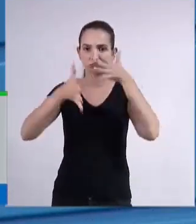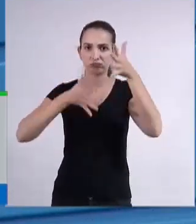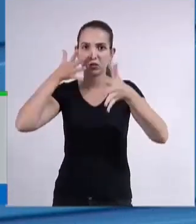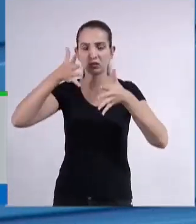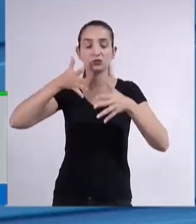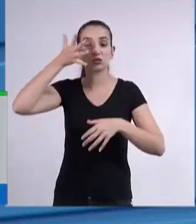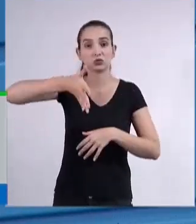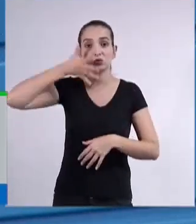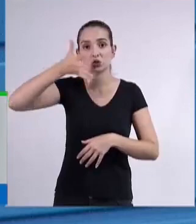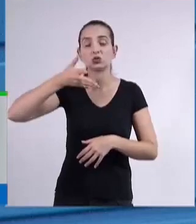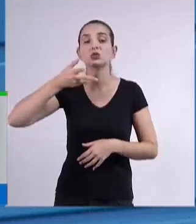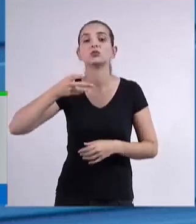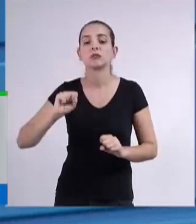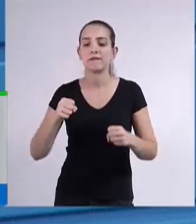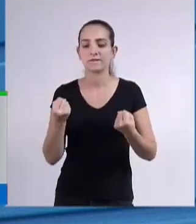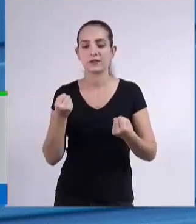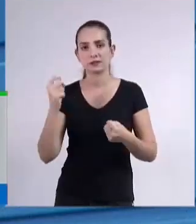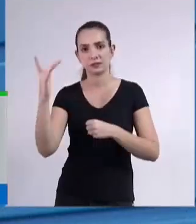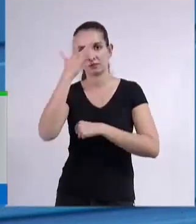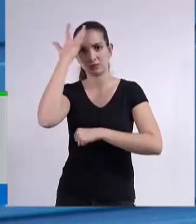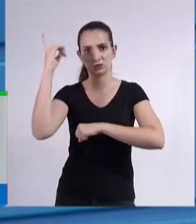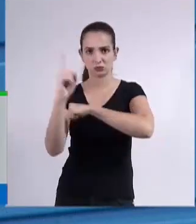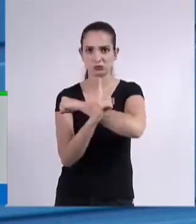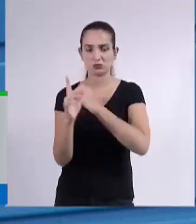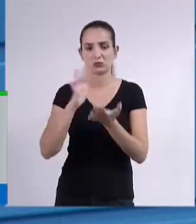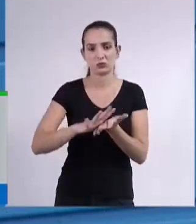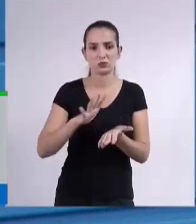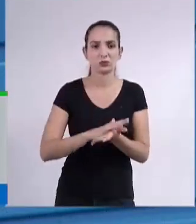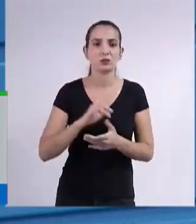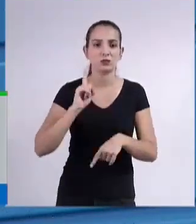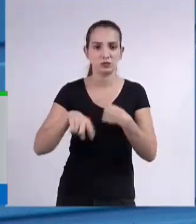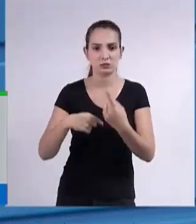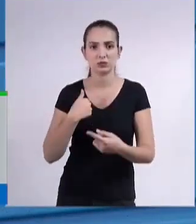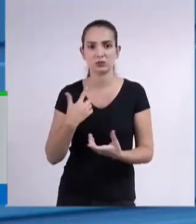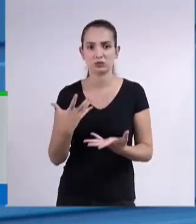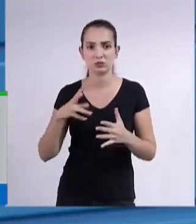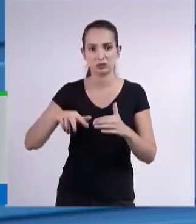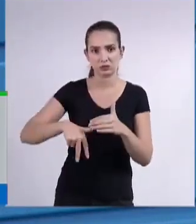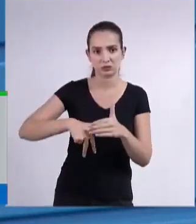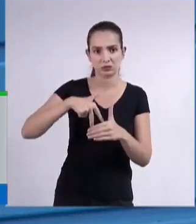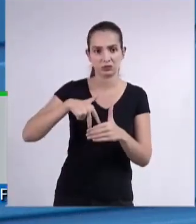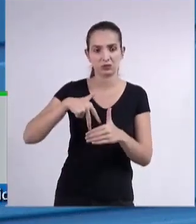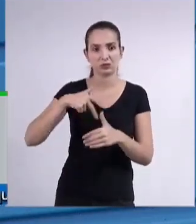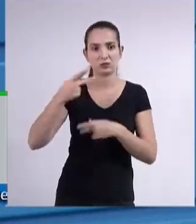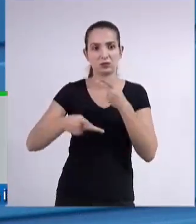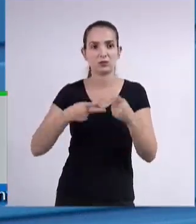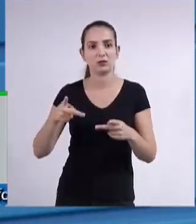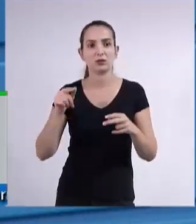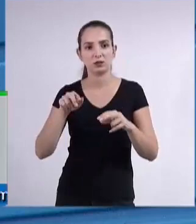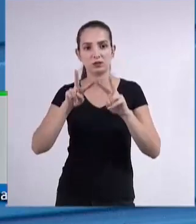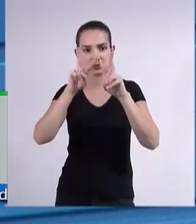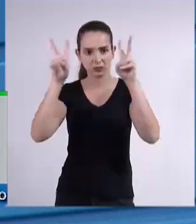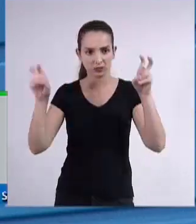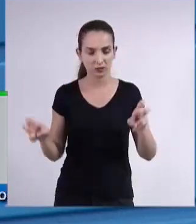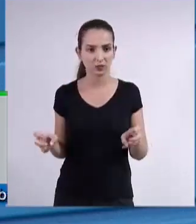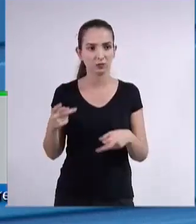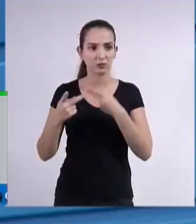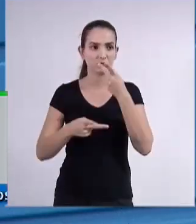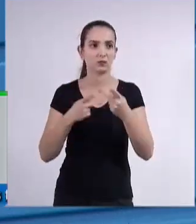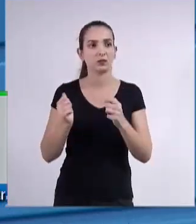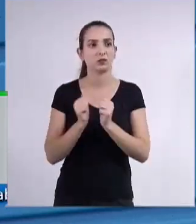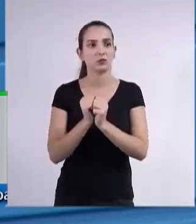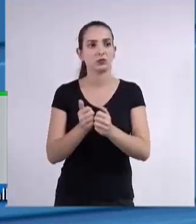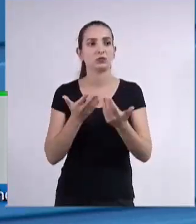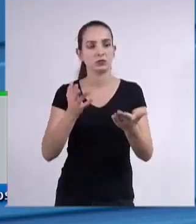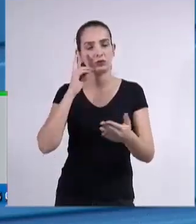Dia do Consumidor. Se for possível, ainda quero usar a tribuna para falar sobre esse tema, mas dizer que Vossa Excelência, juntamente com o Marçal